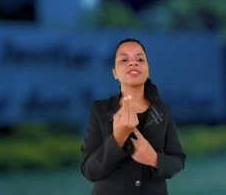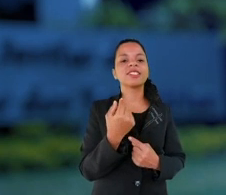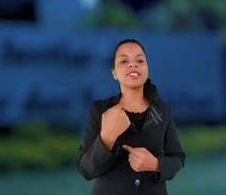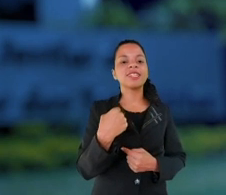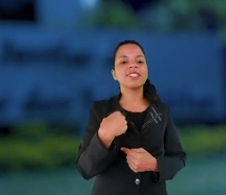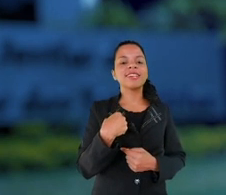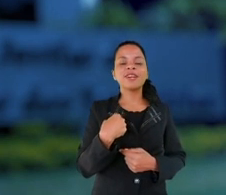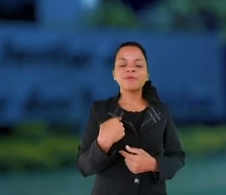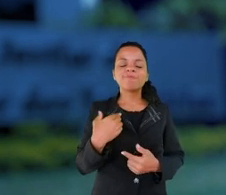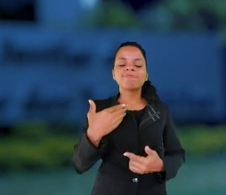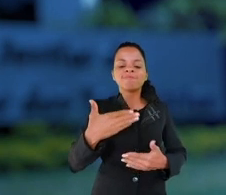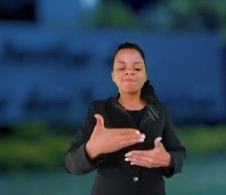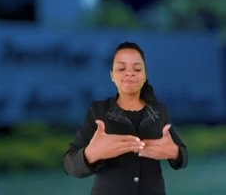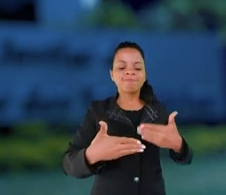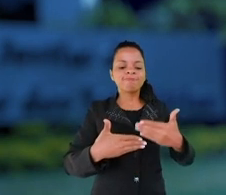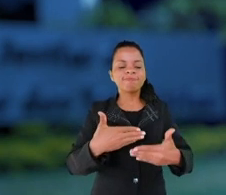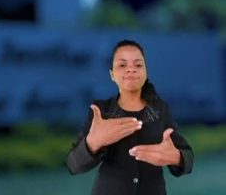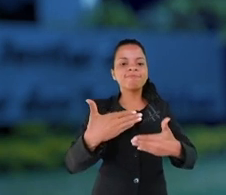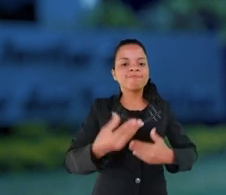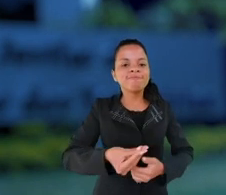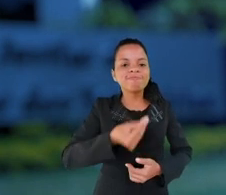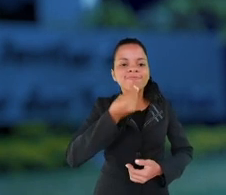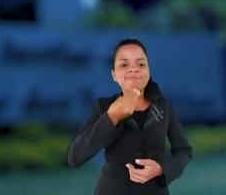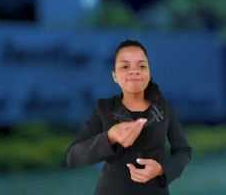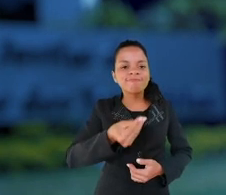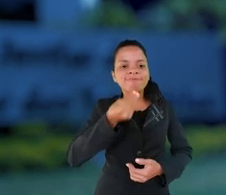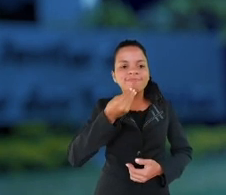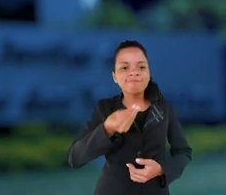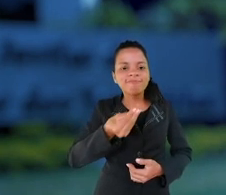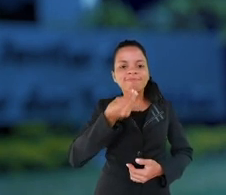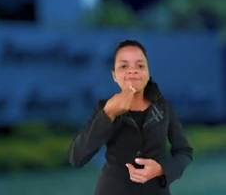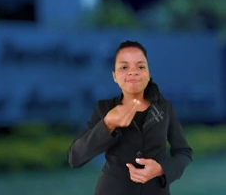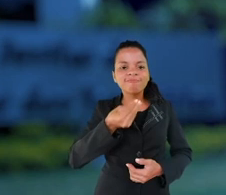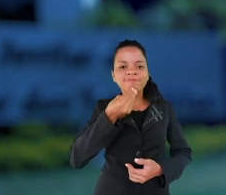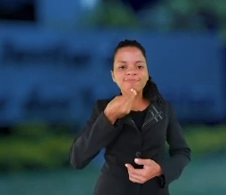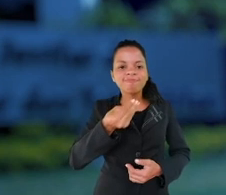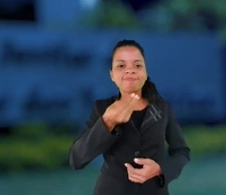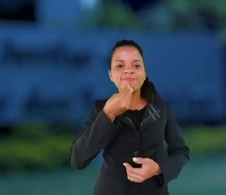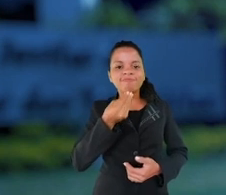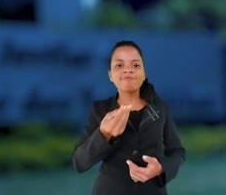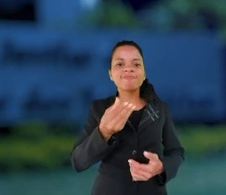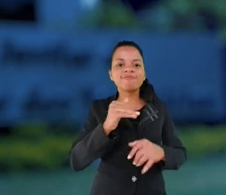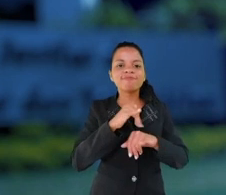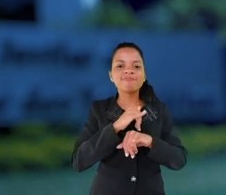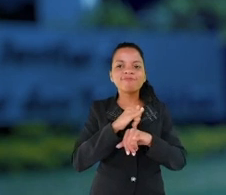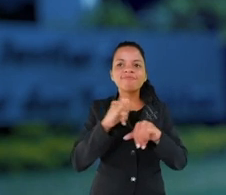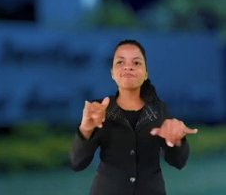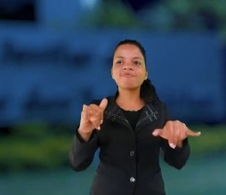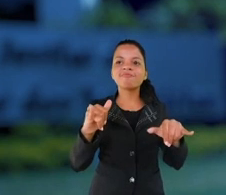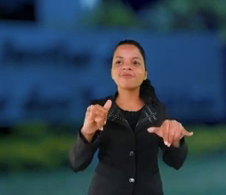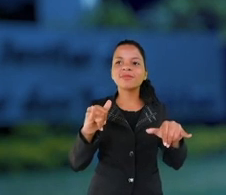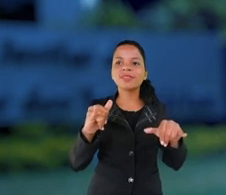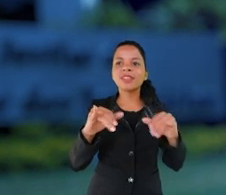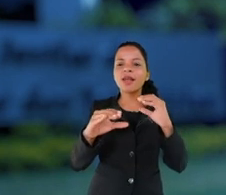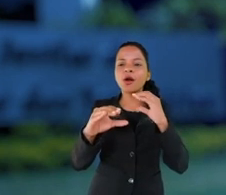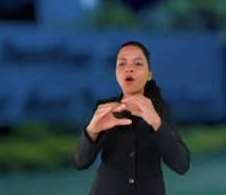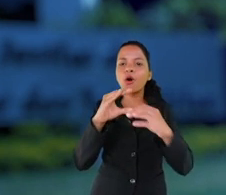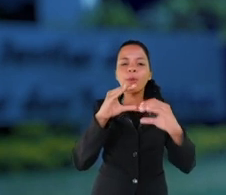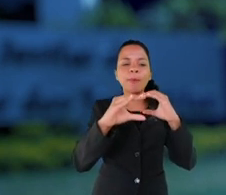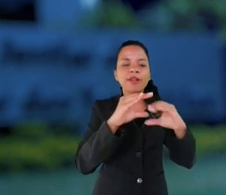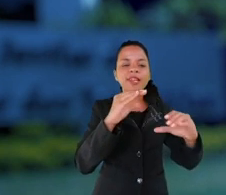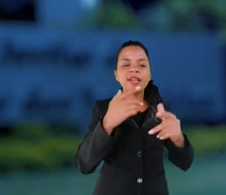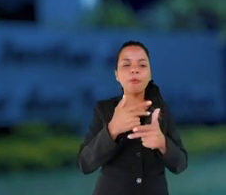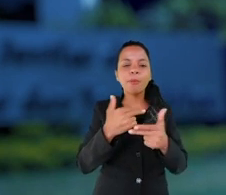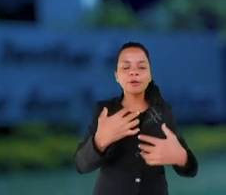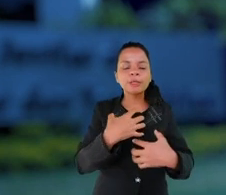tempo, assim, de testes e testes e de tentar comunicar uma coisa. Então, essa série,